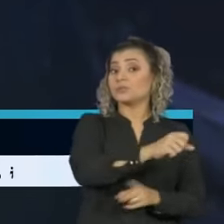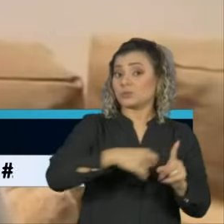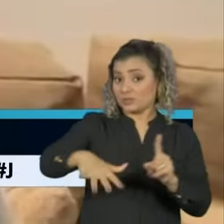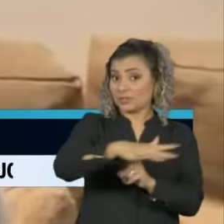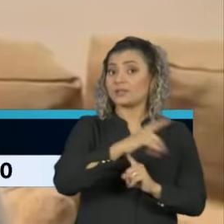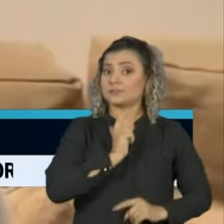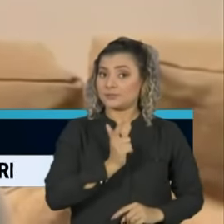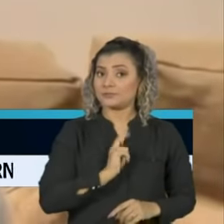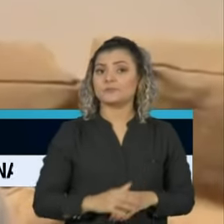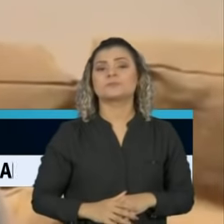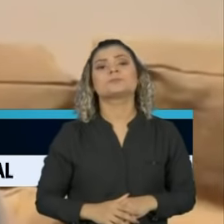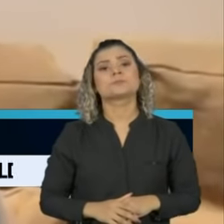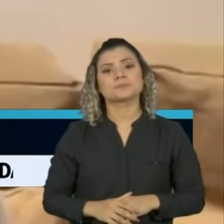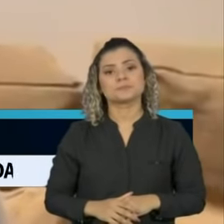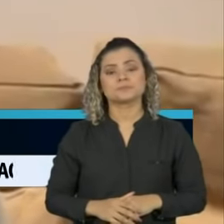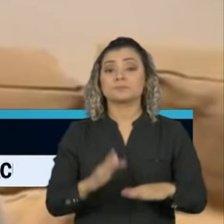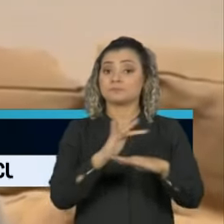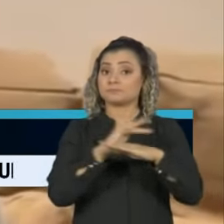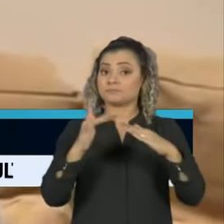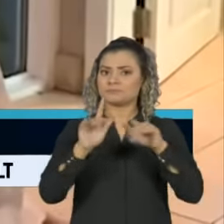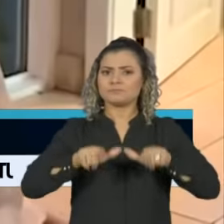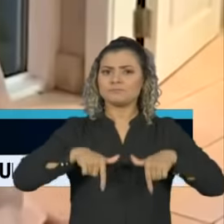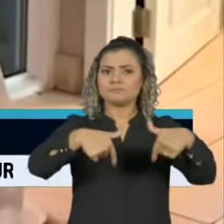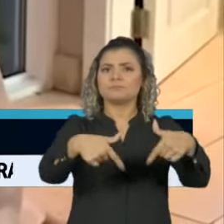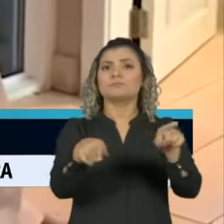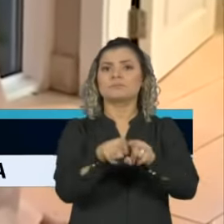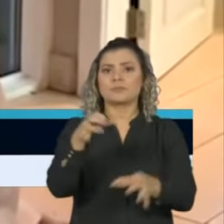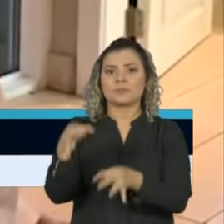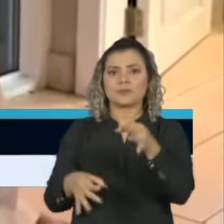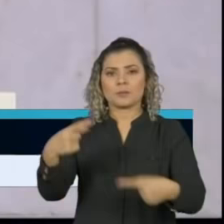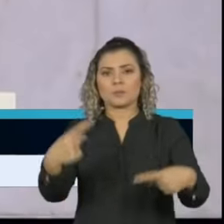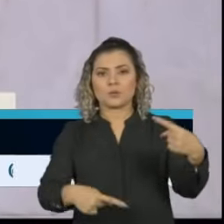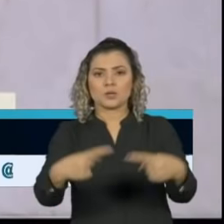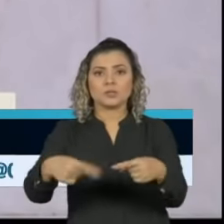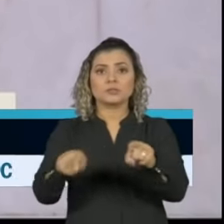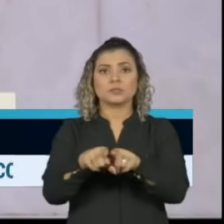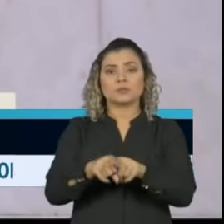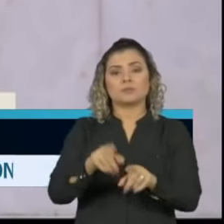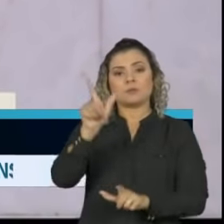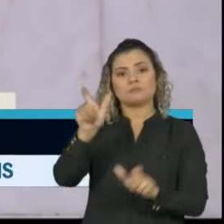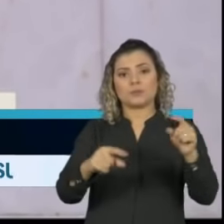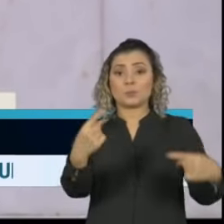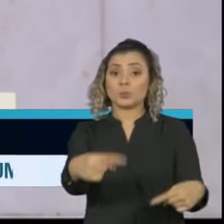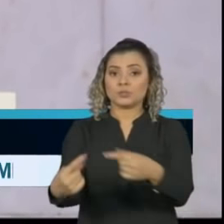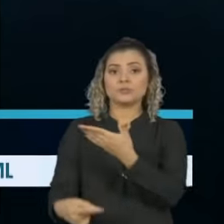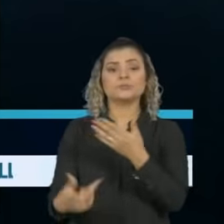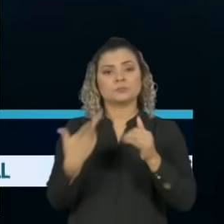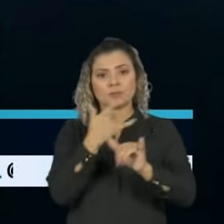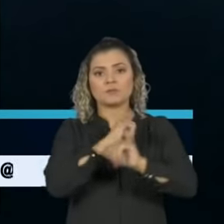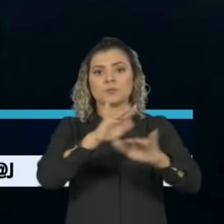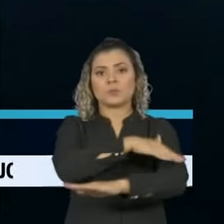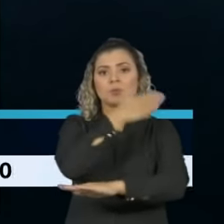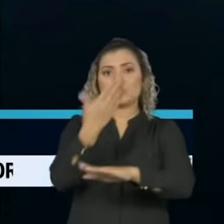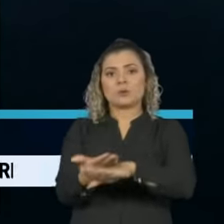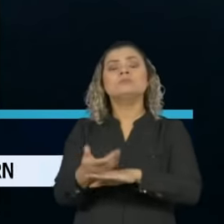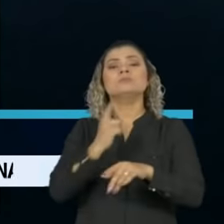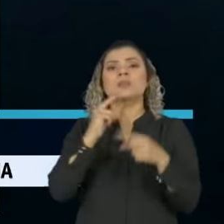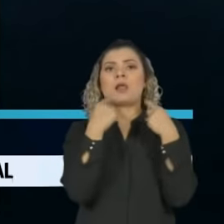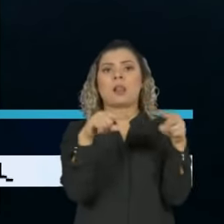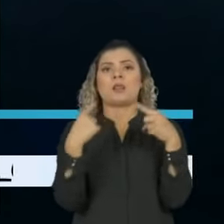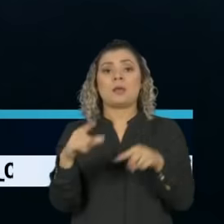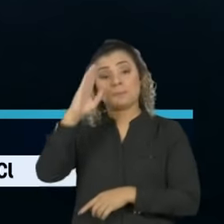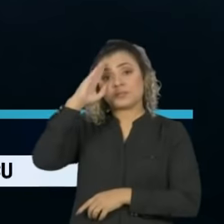sociedade. As reações de entidades de classe, juristas, políticos e parlamentares aconteceram ao longo do dia,